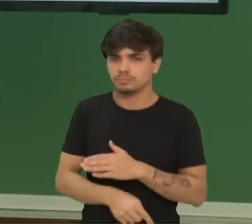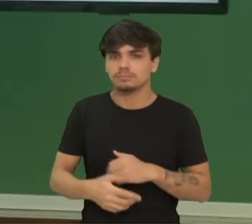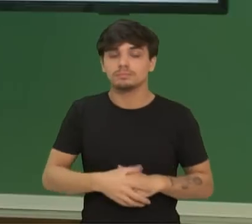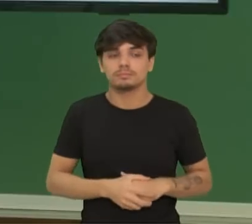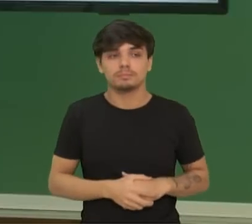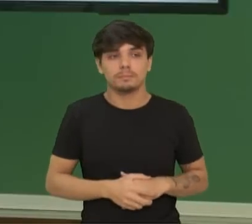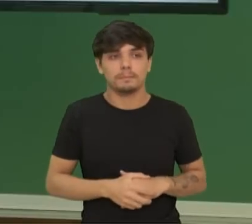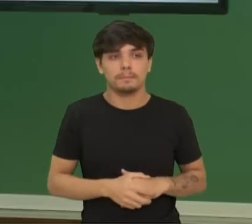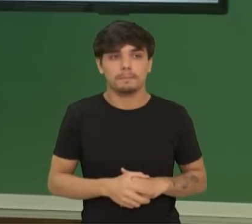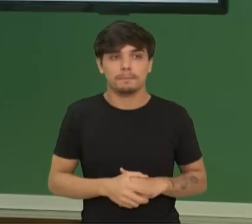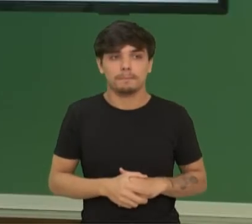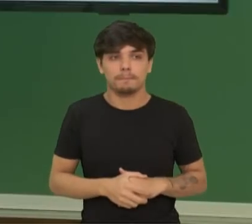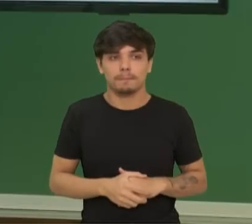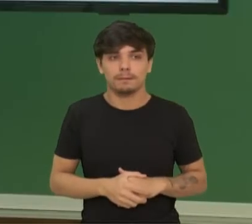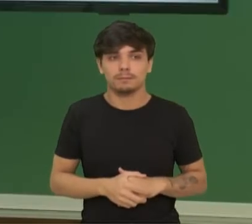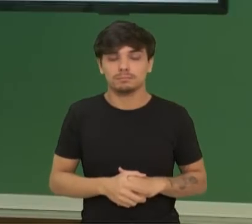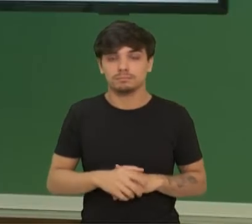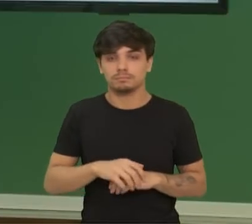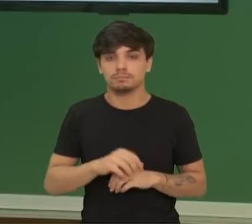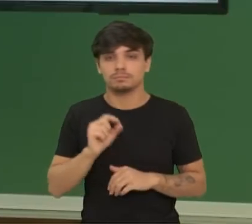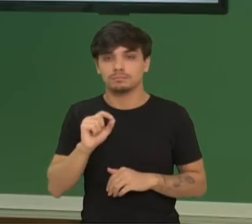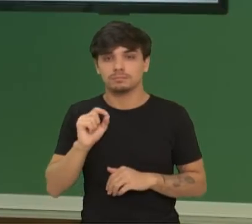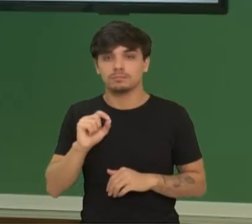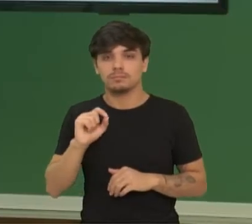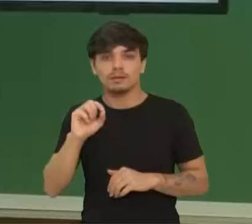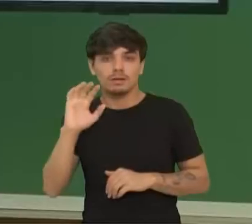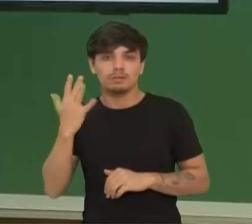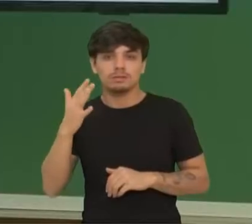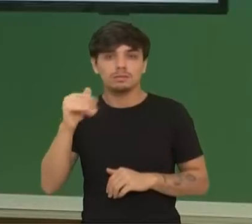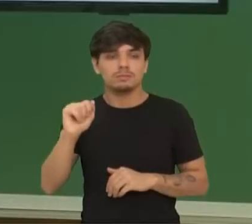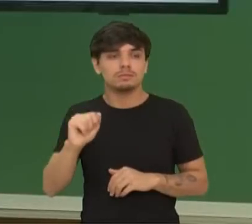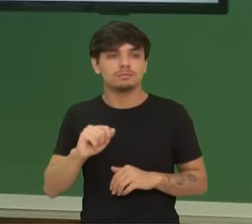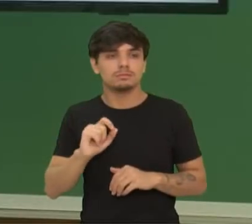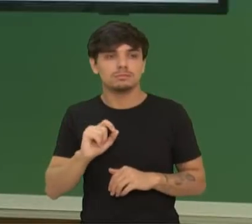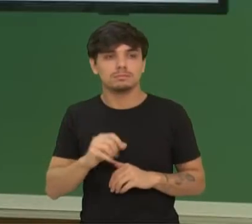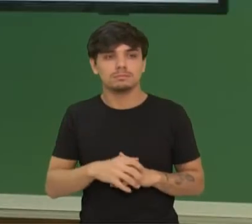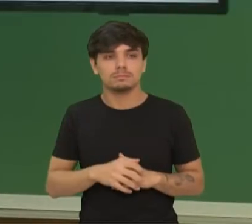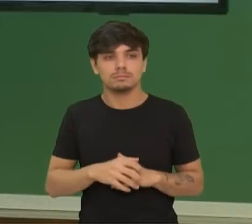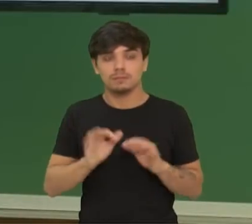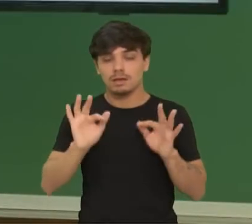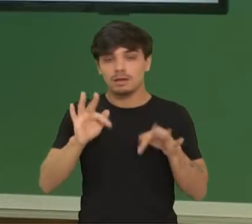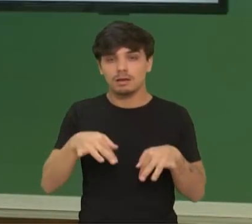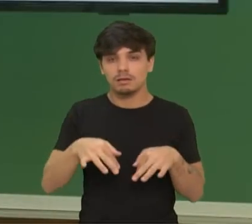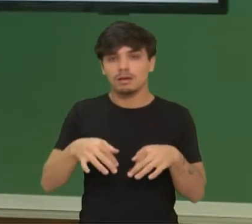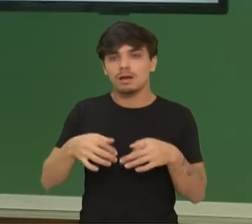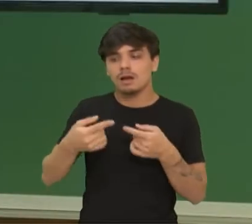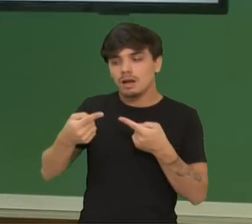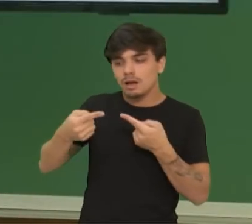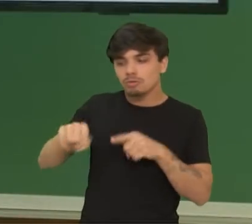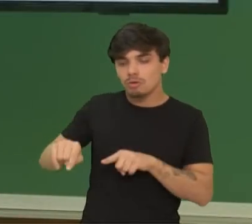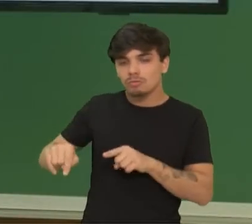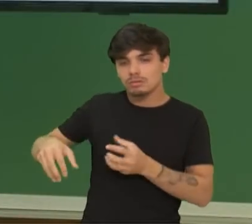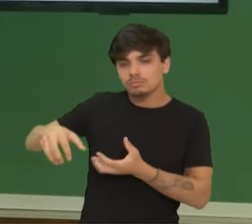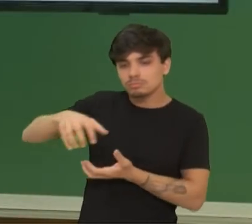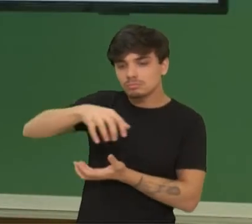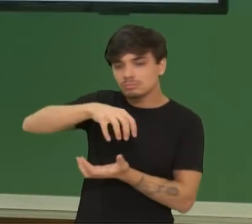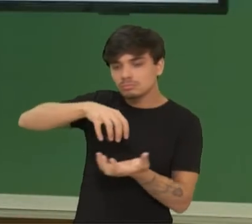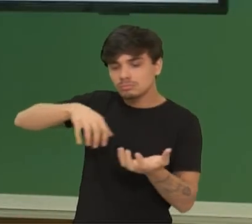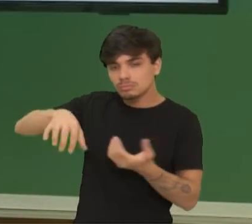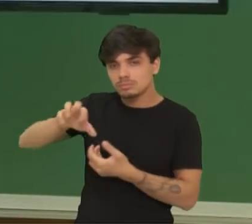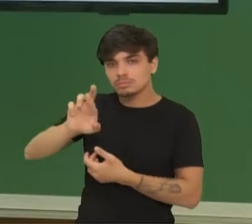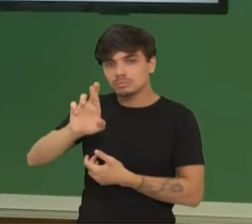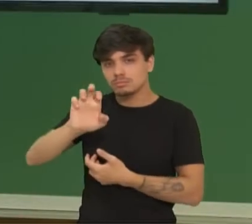Um dos efeitos desse evento, tá? Foi o fim do projeto da Contra-Reforma. Olha só, lembra